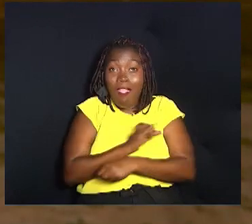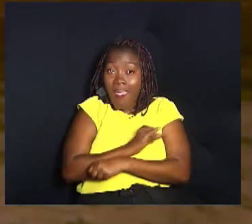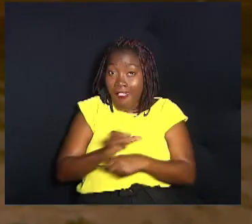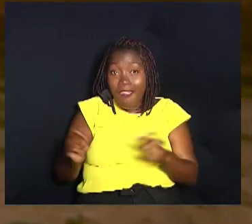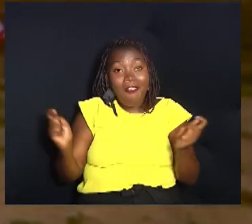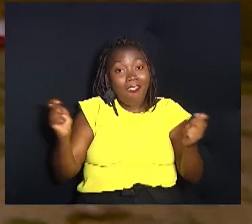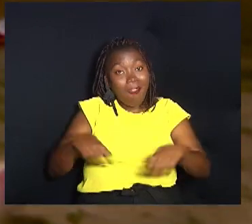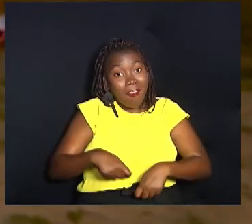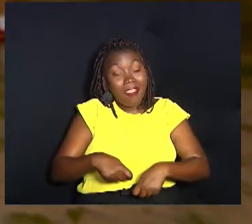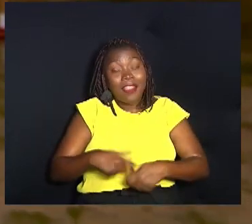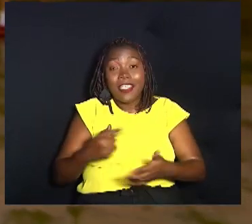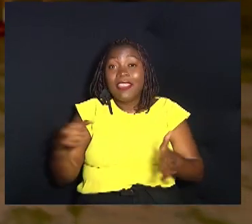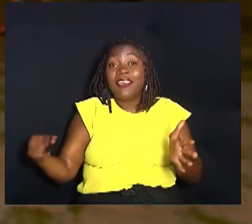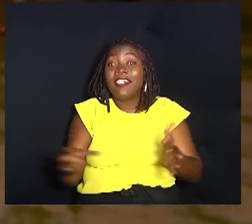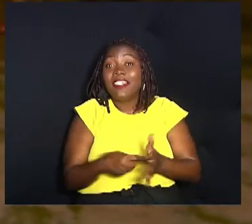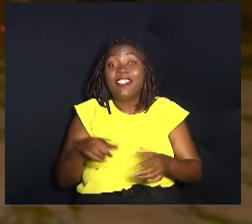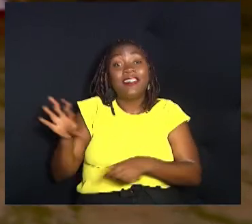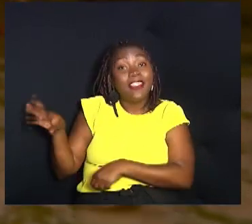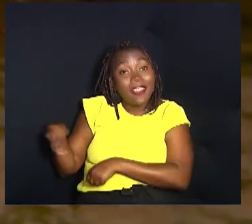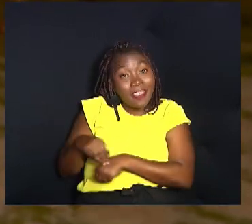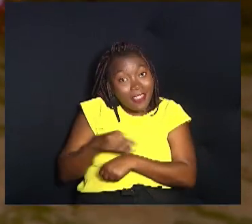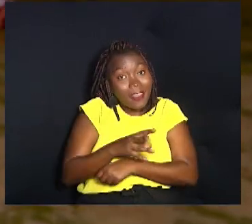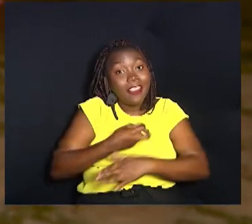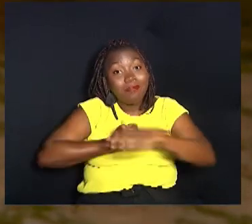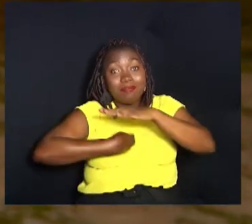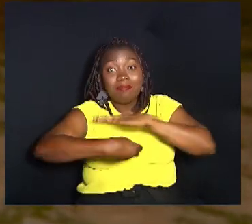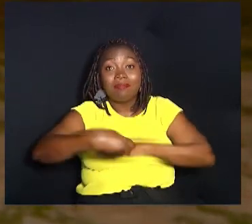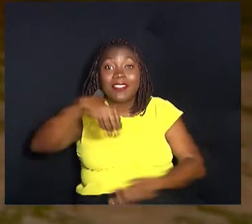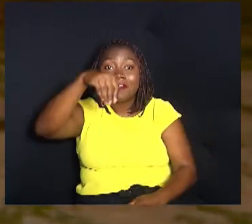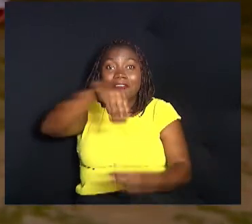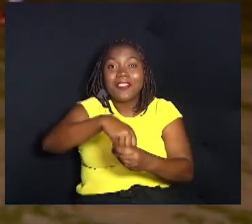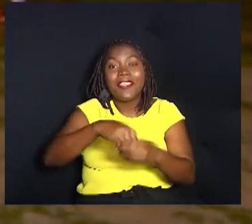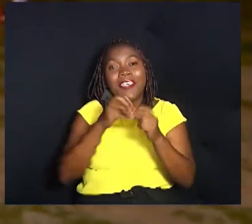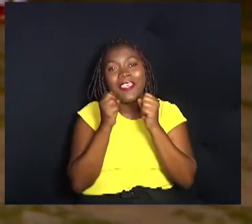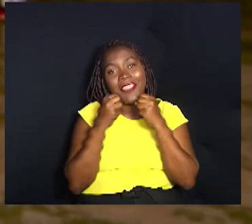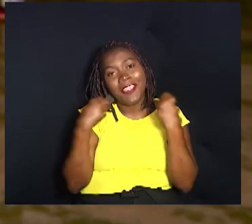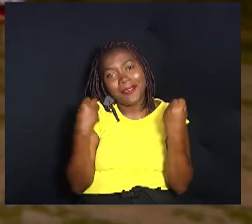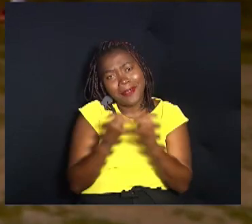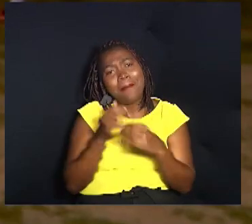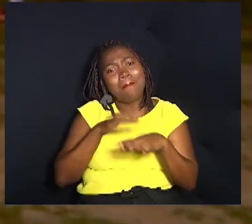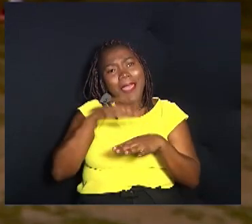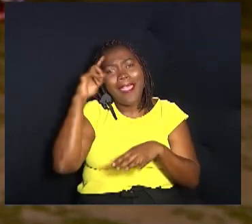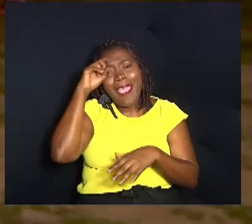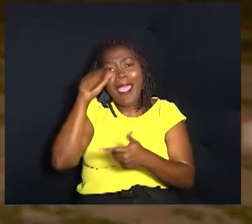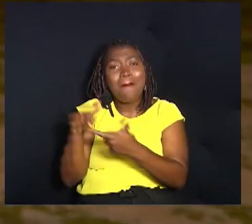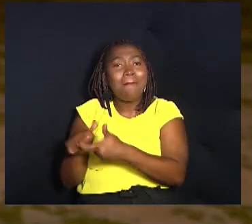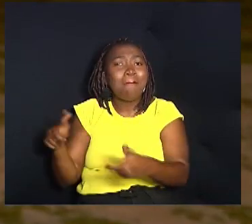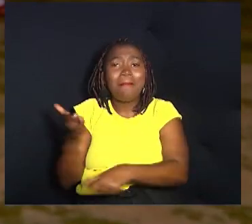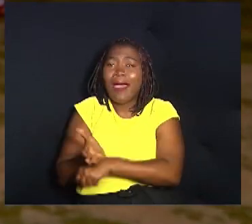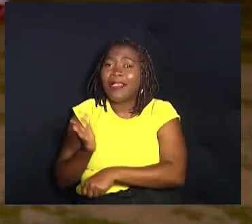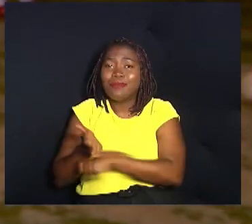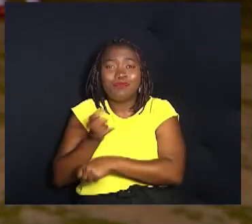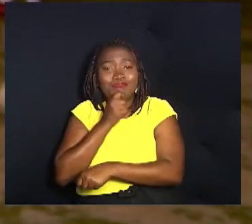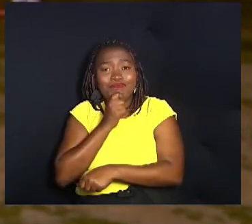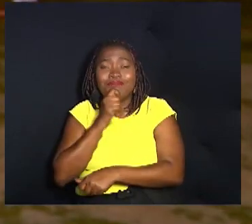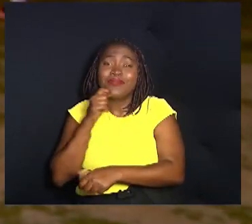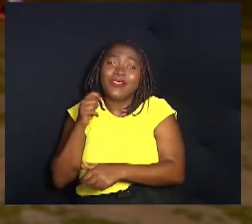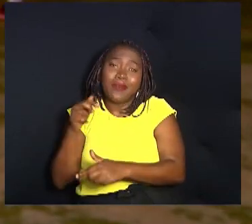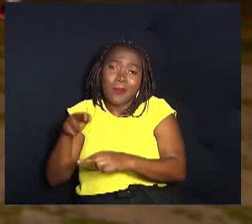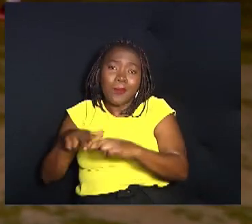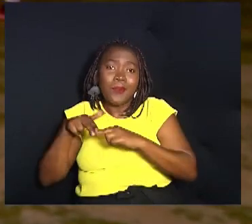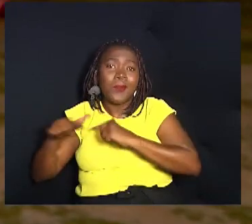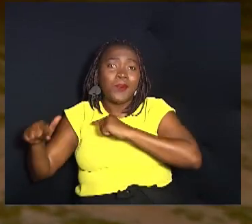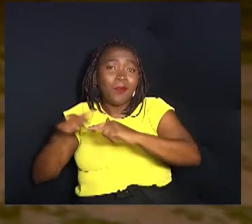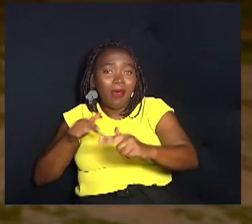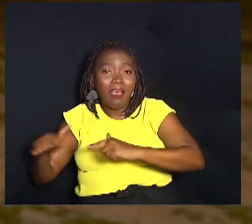grande objetivo é trazer elas para dentro de campo, que é o mais difícil, que a grande maioria não treina, acaba trabalhando e acaba às